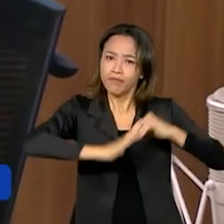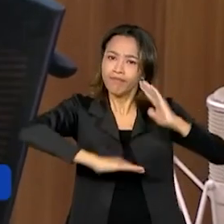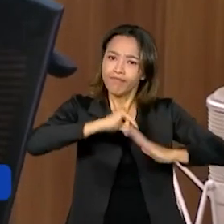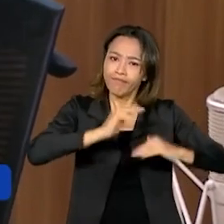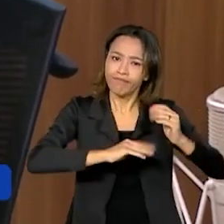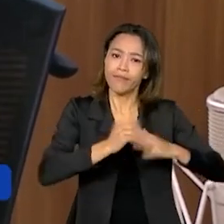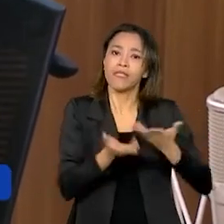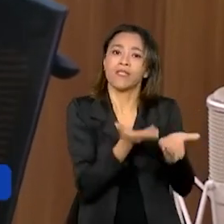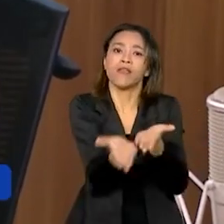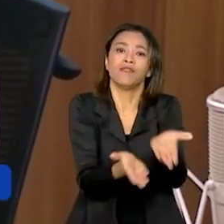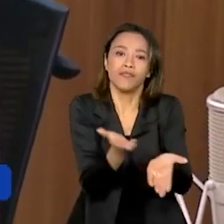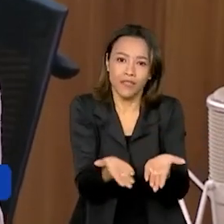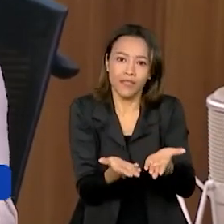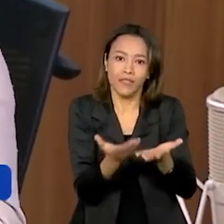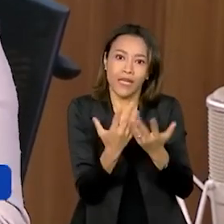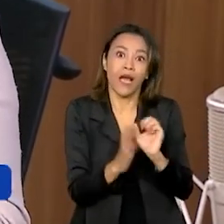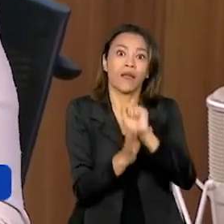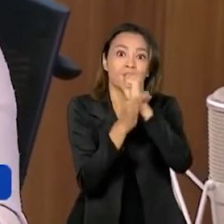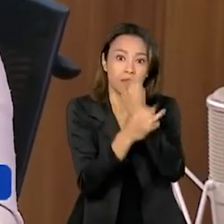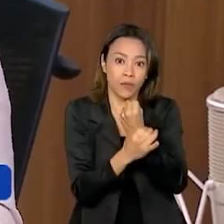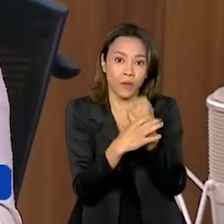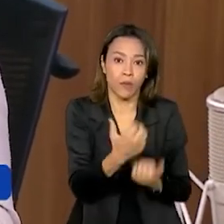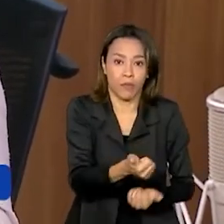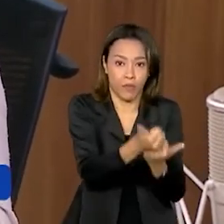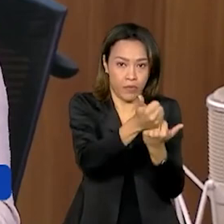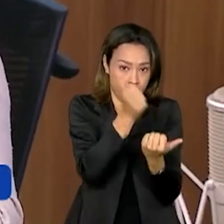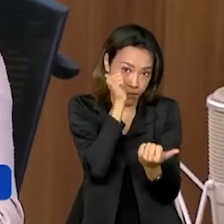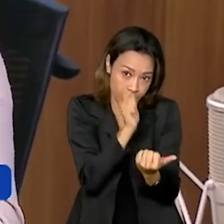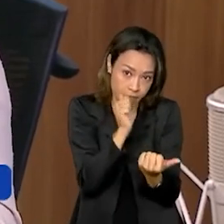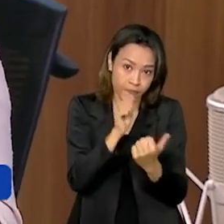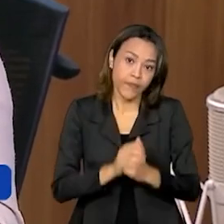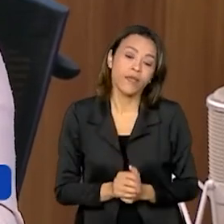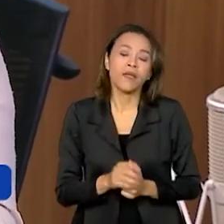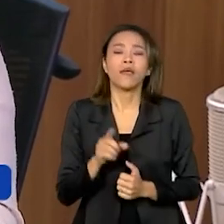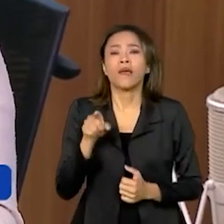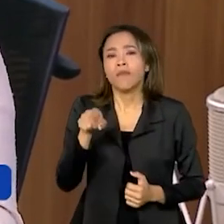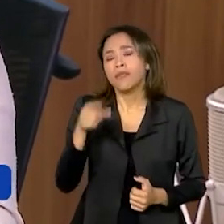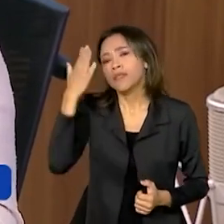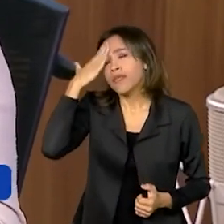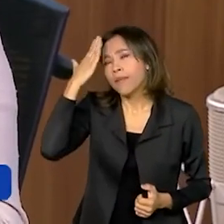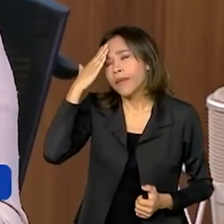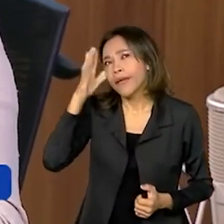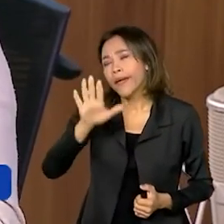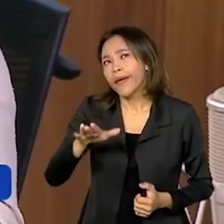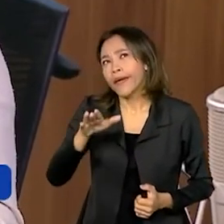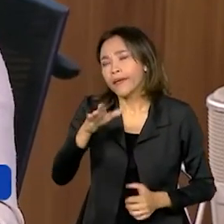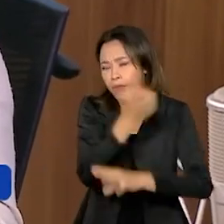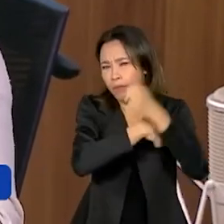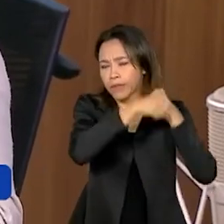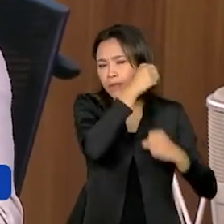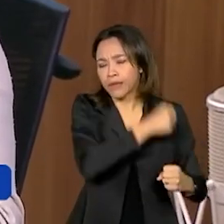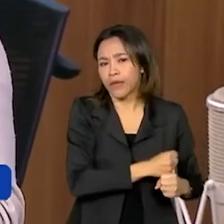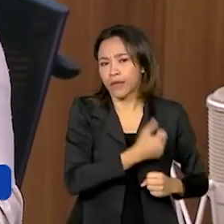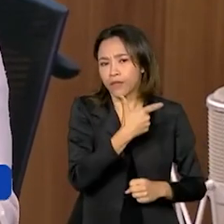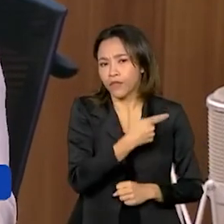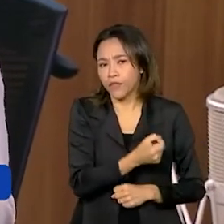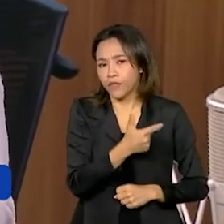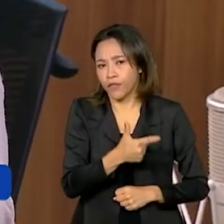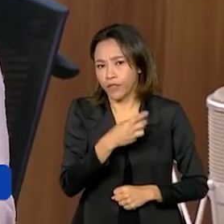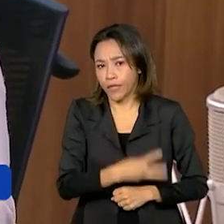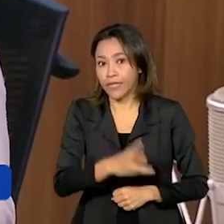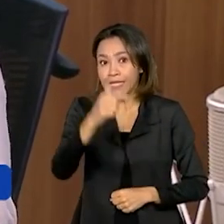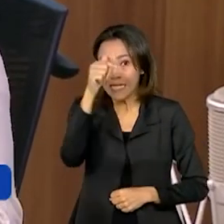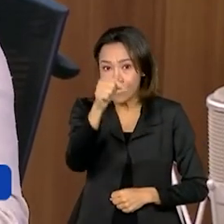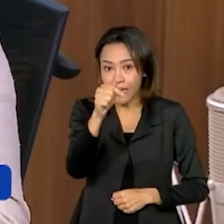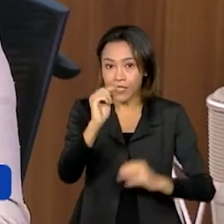que garante o atendimento. E para você ter uma ideia, Karine, o ano passado, 2023, em 7 casas